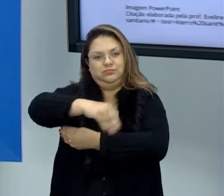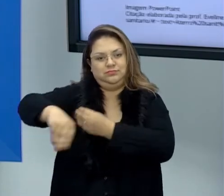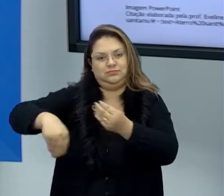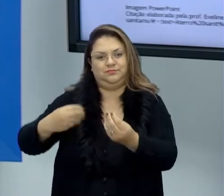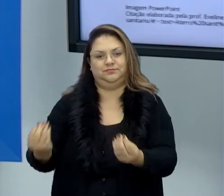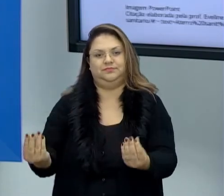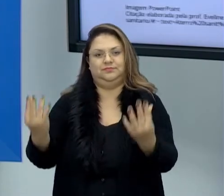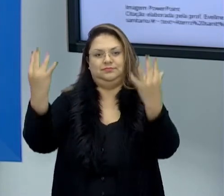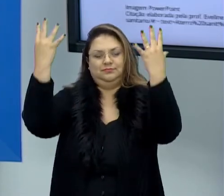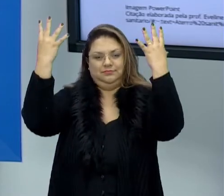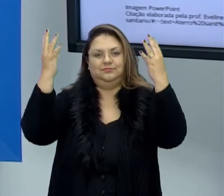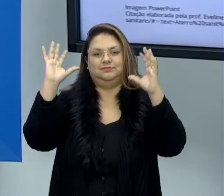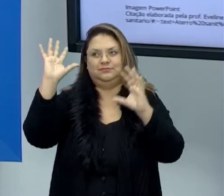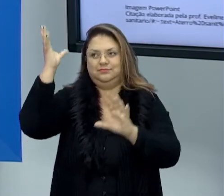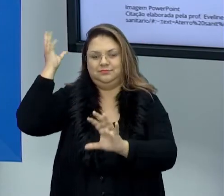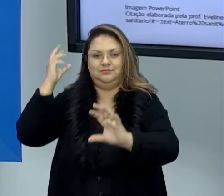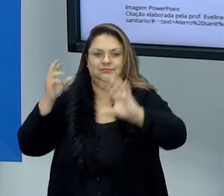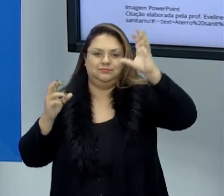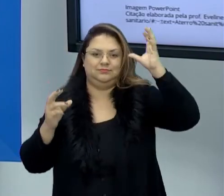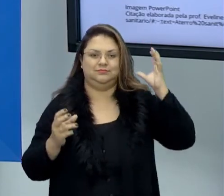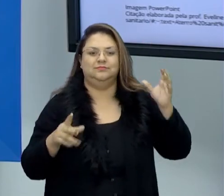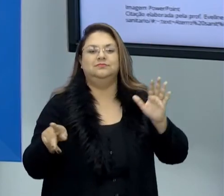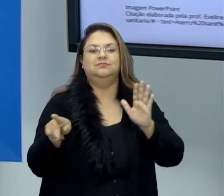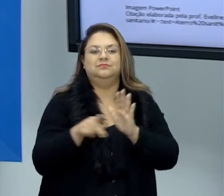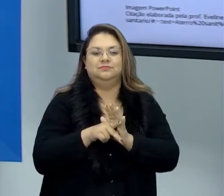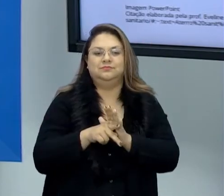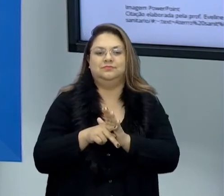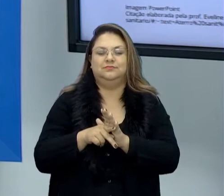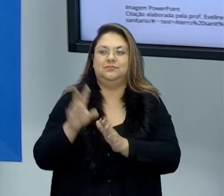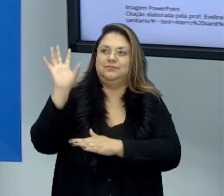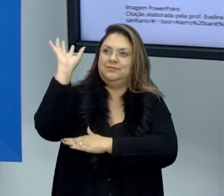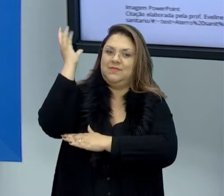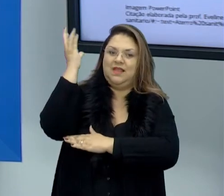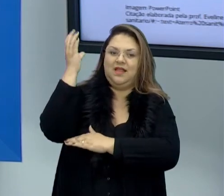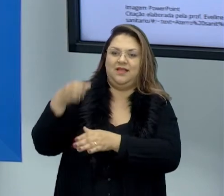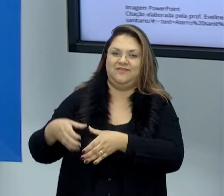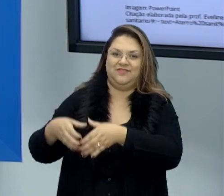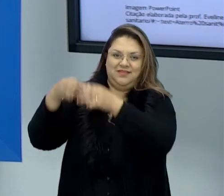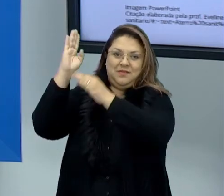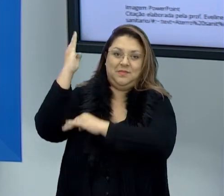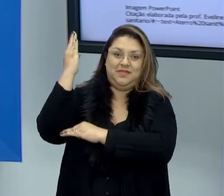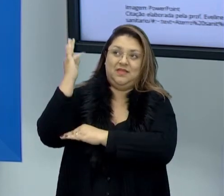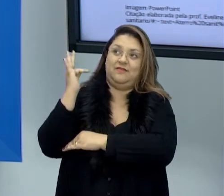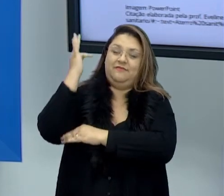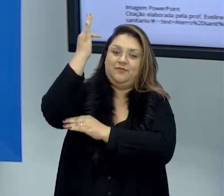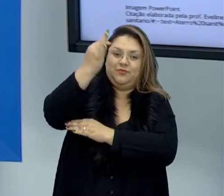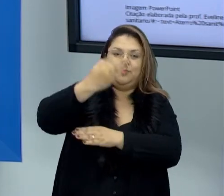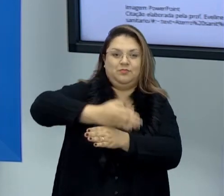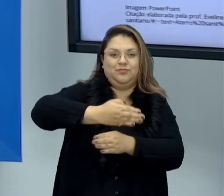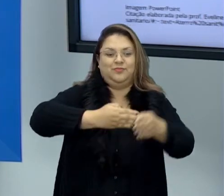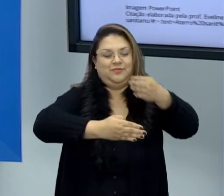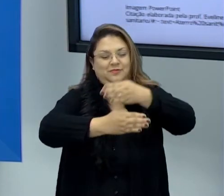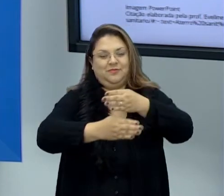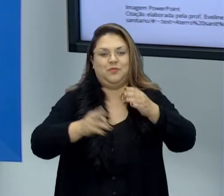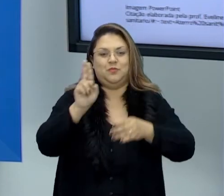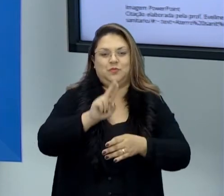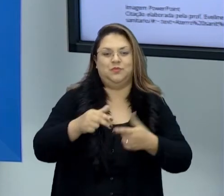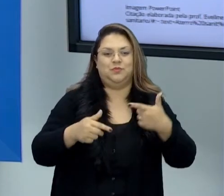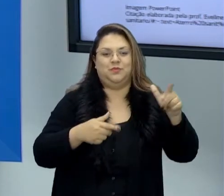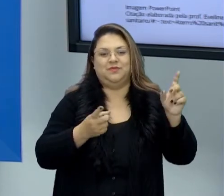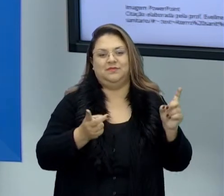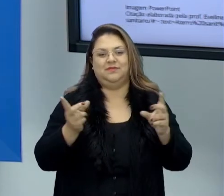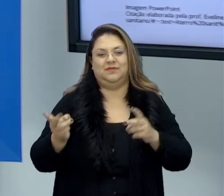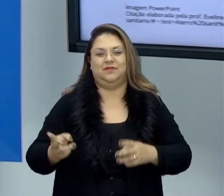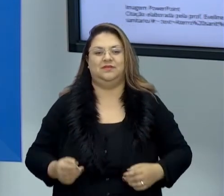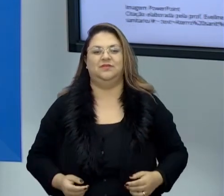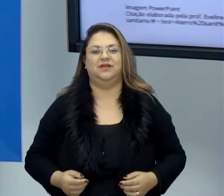Mata Atlântica, eu estou falando de reflorestamento de pinos, de pinos e